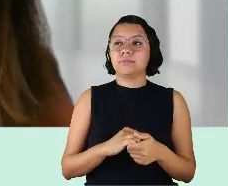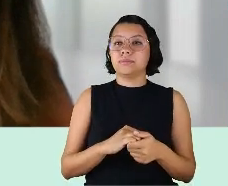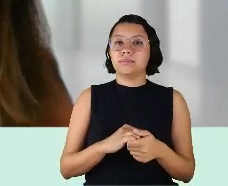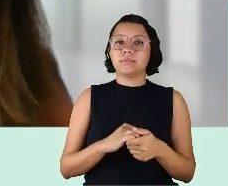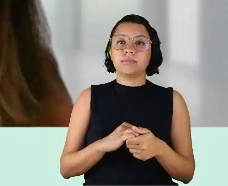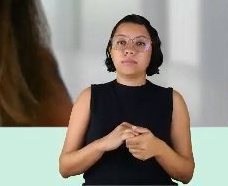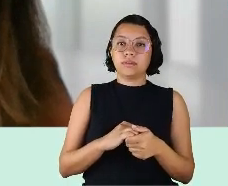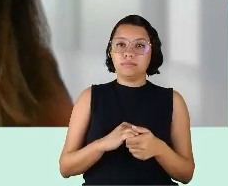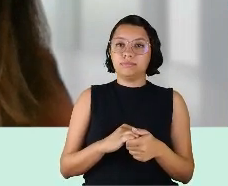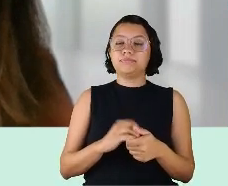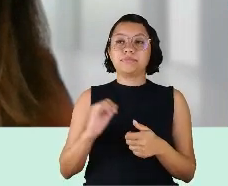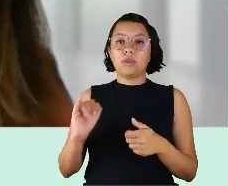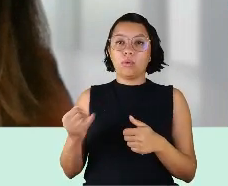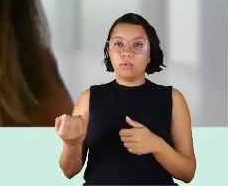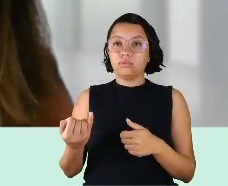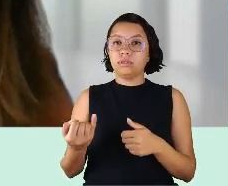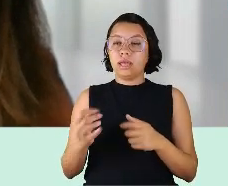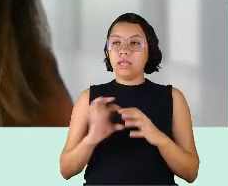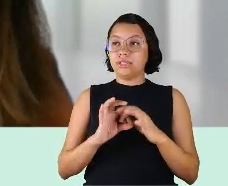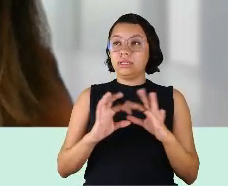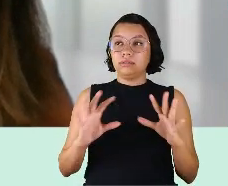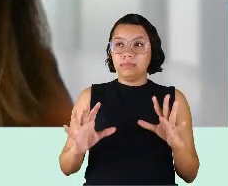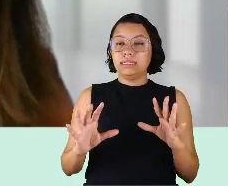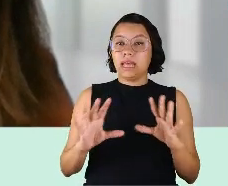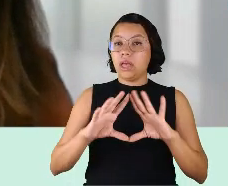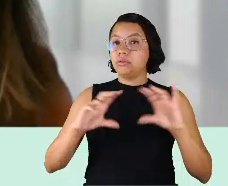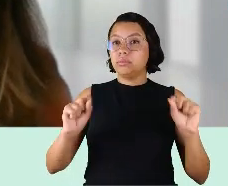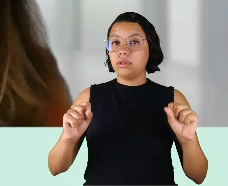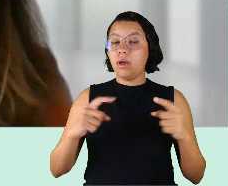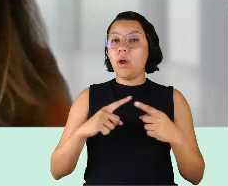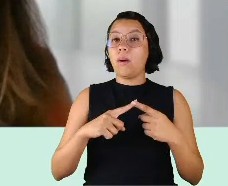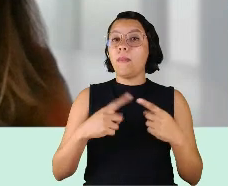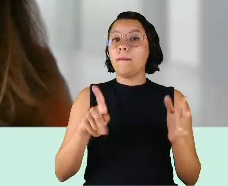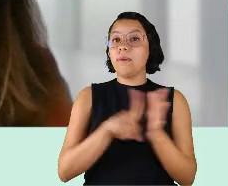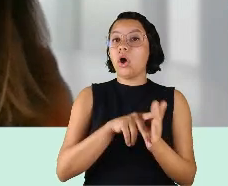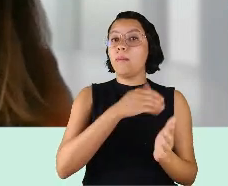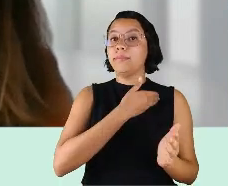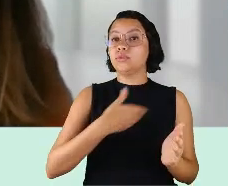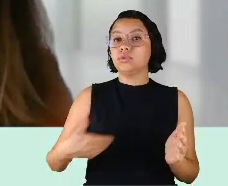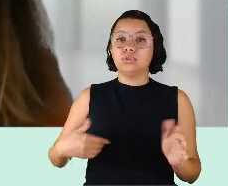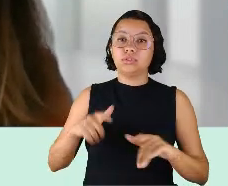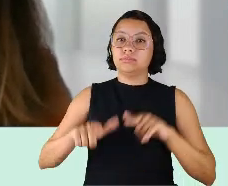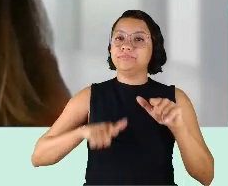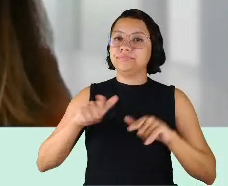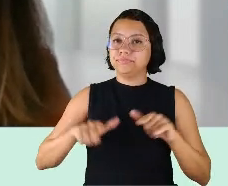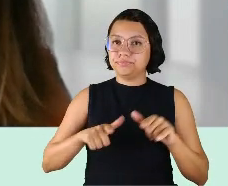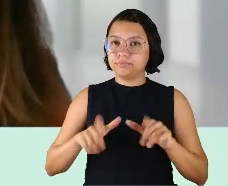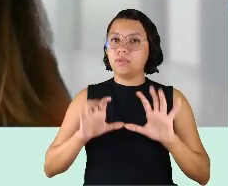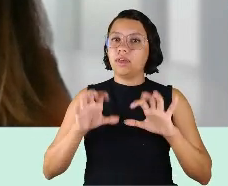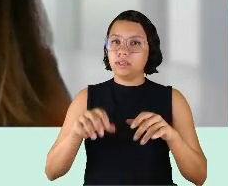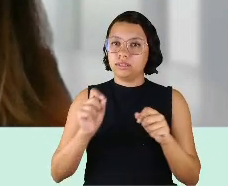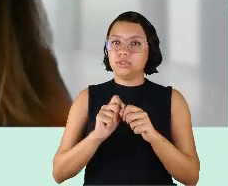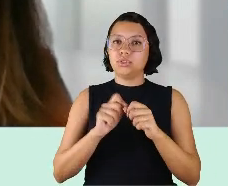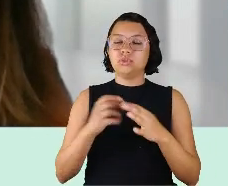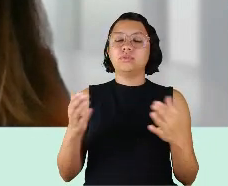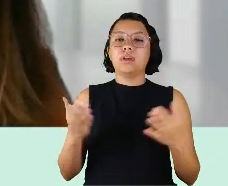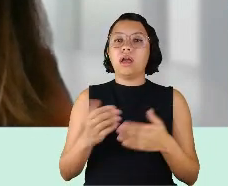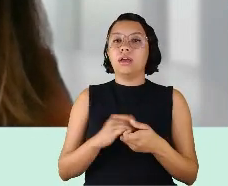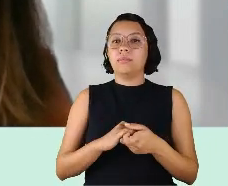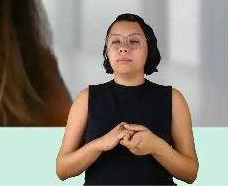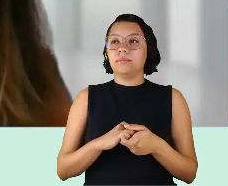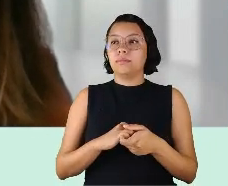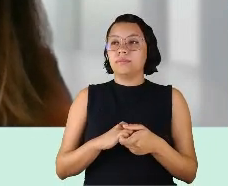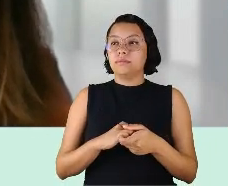É a conveniência e oportunidade do serviço público. É assim que nós estamos fazendo.